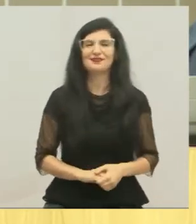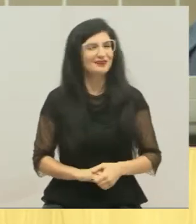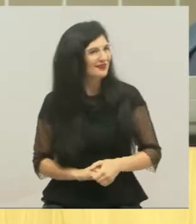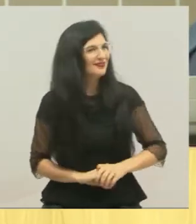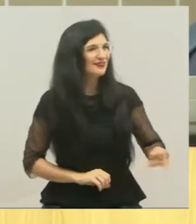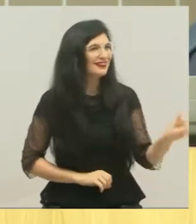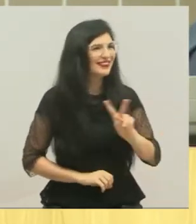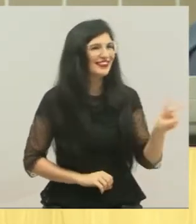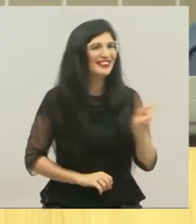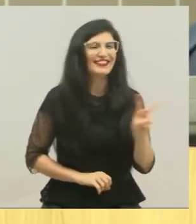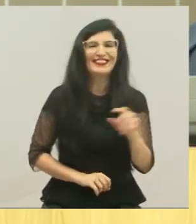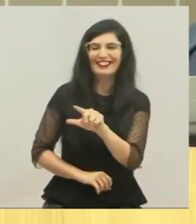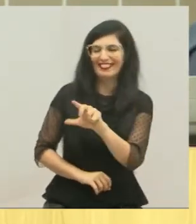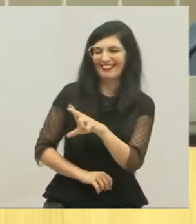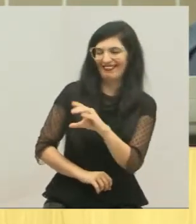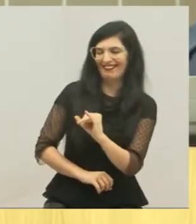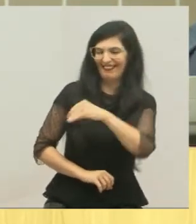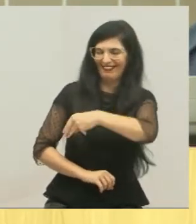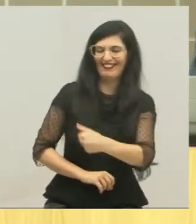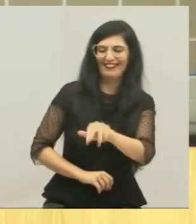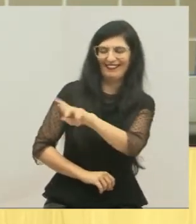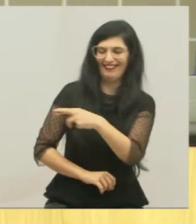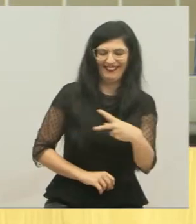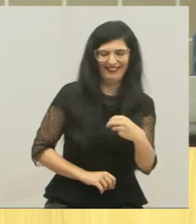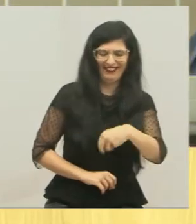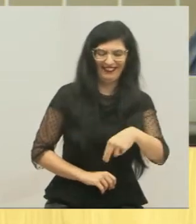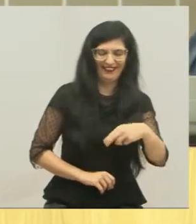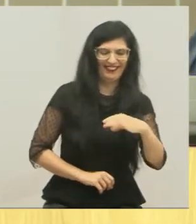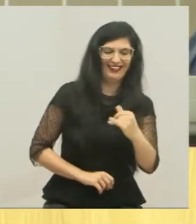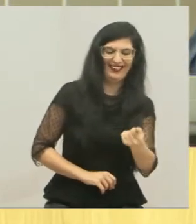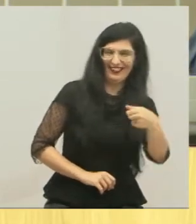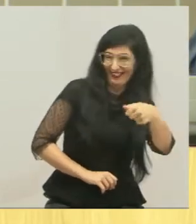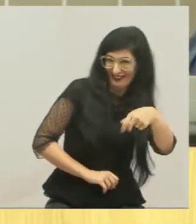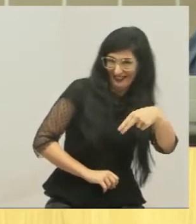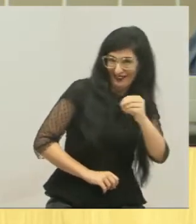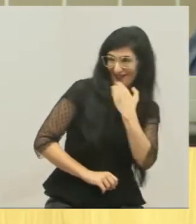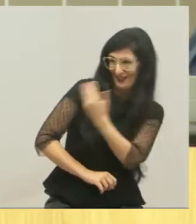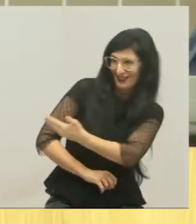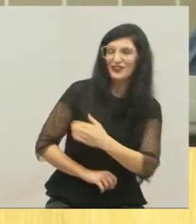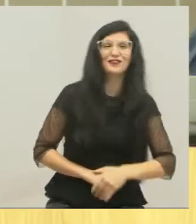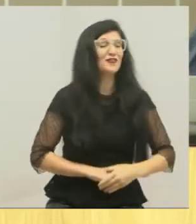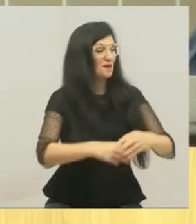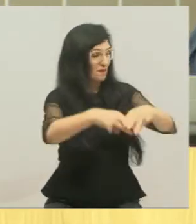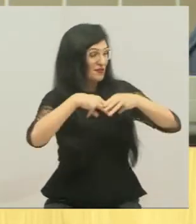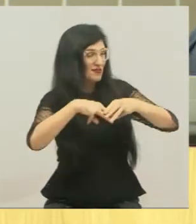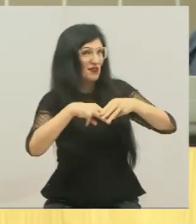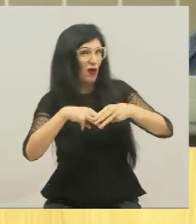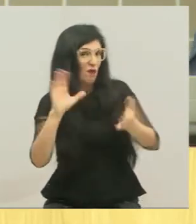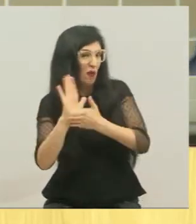autoria vereadora Lucimar Ponciano. Não temos mais moção, senhor presidente.